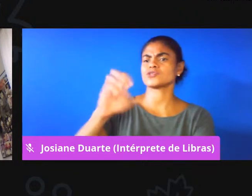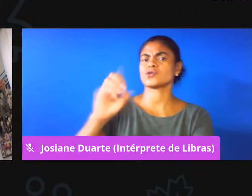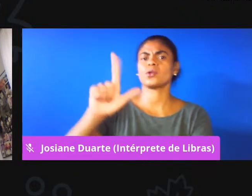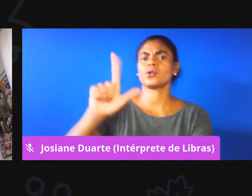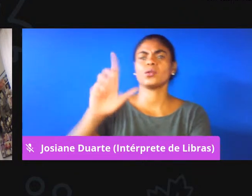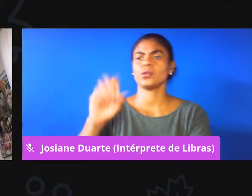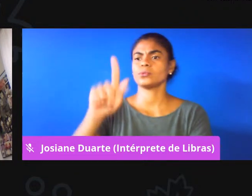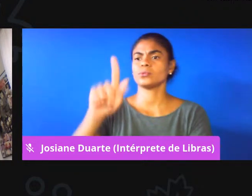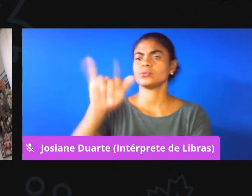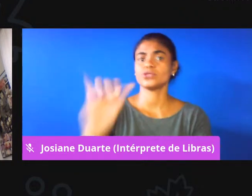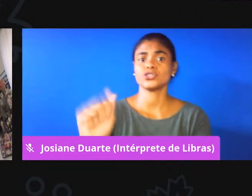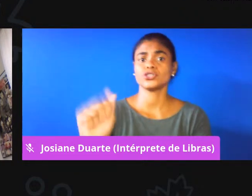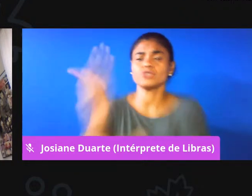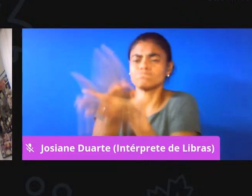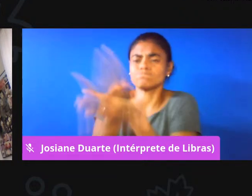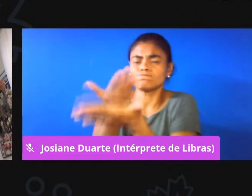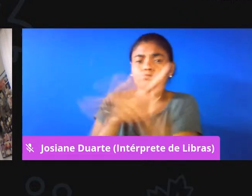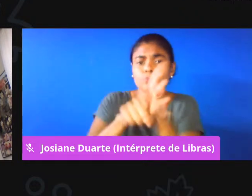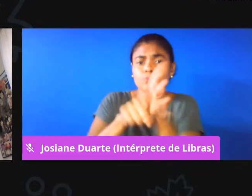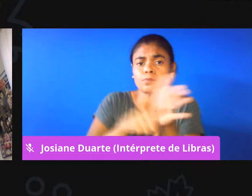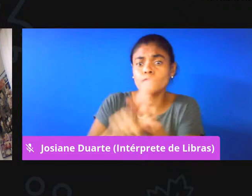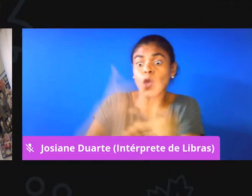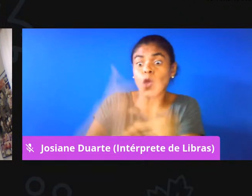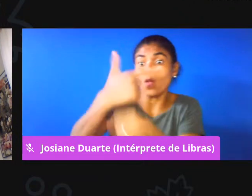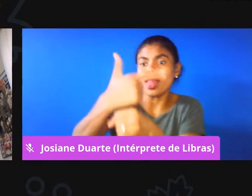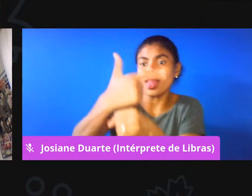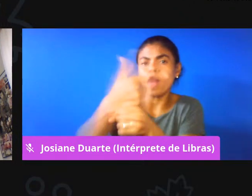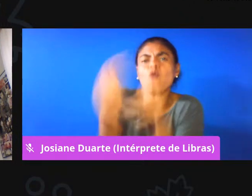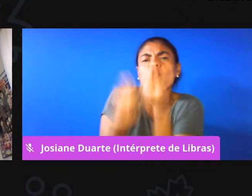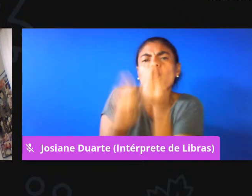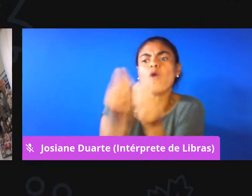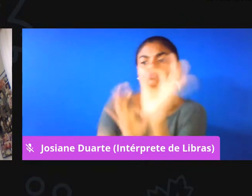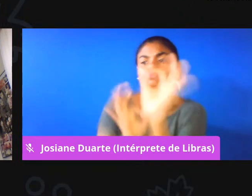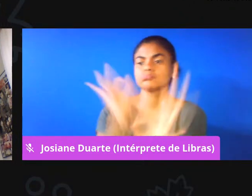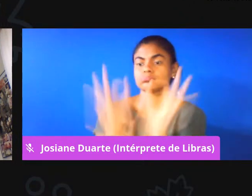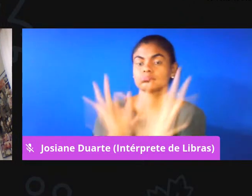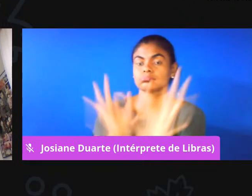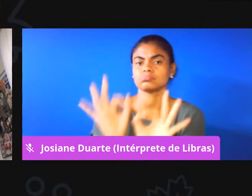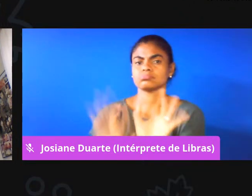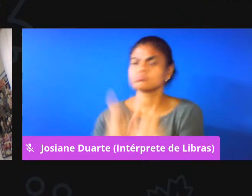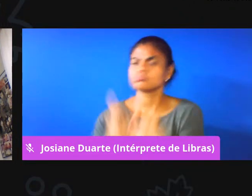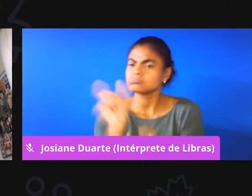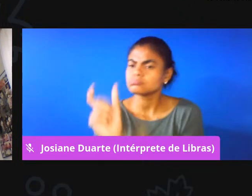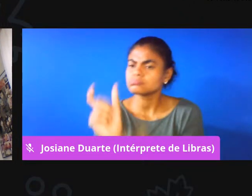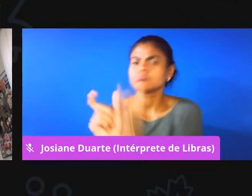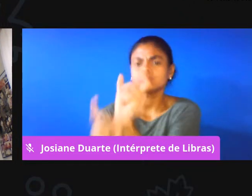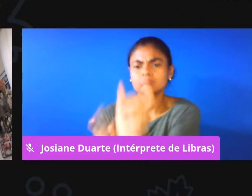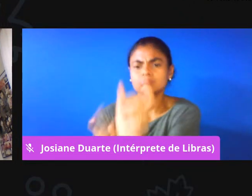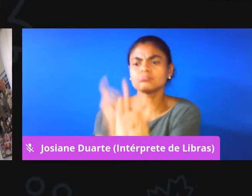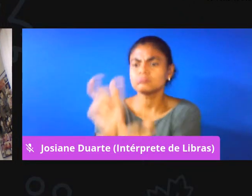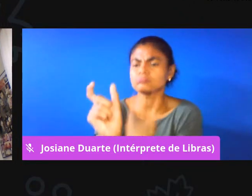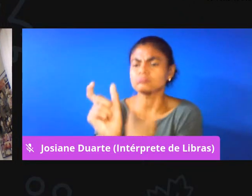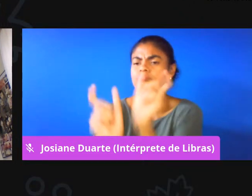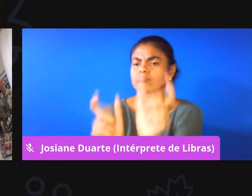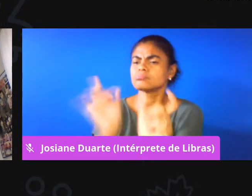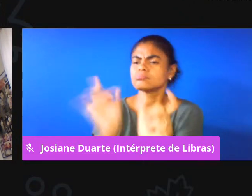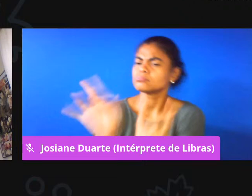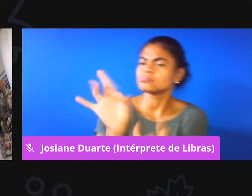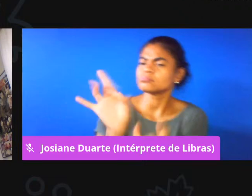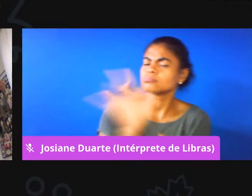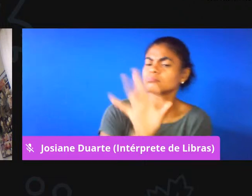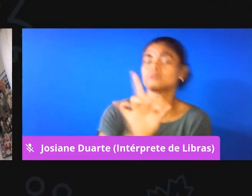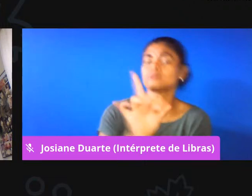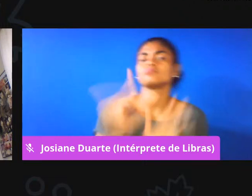a partir de pontos de vista diversos. Cada palavra remete a particularidades diversas relacionadas ao